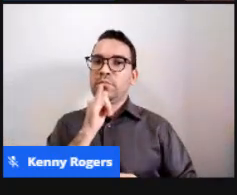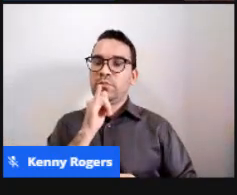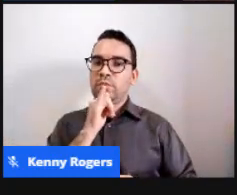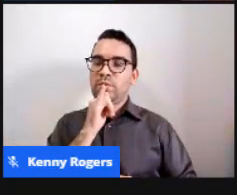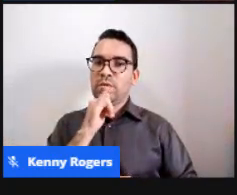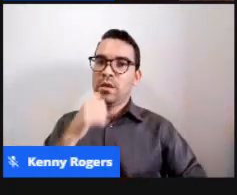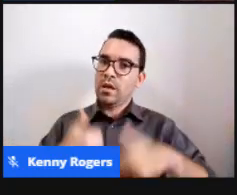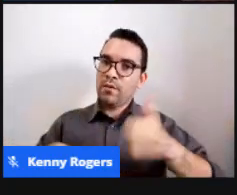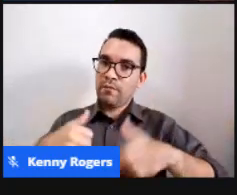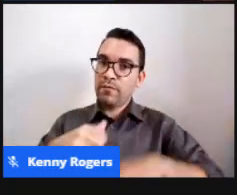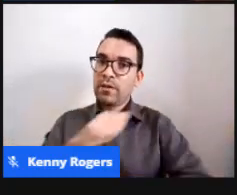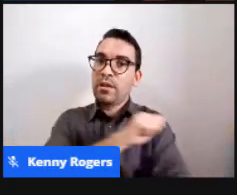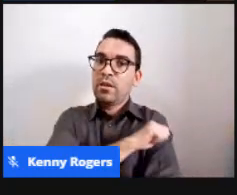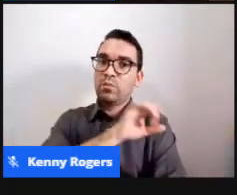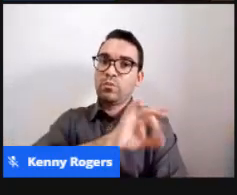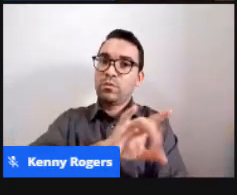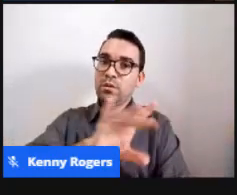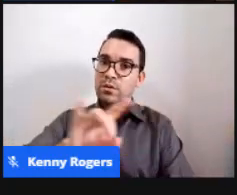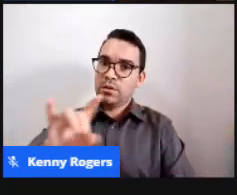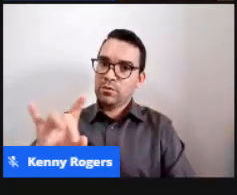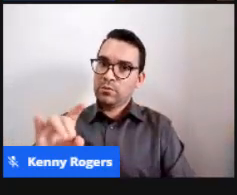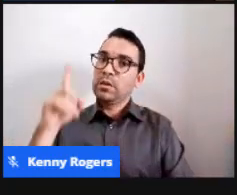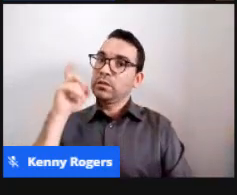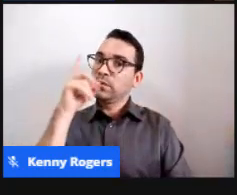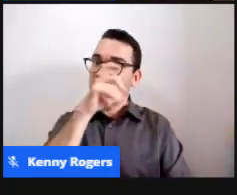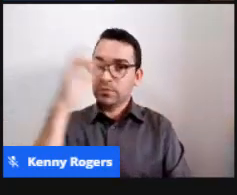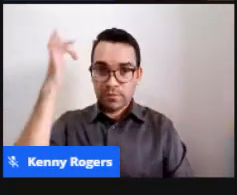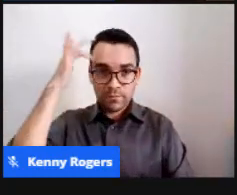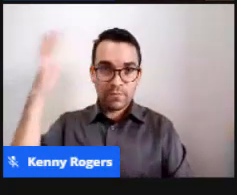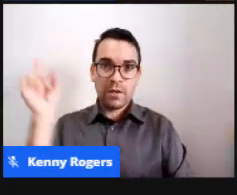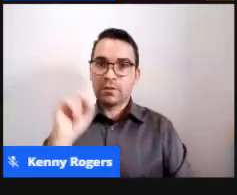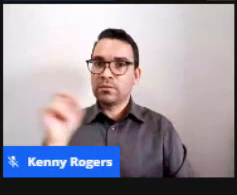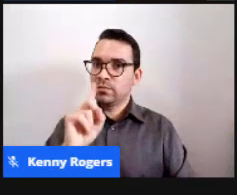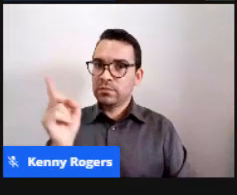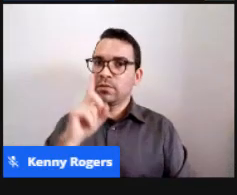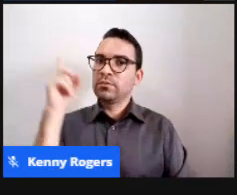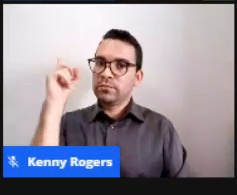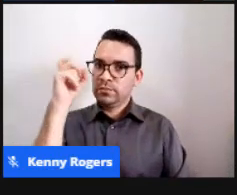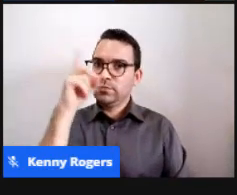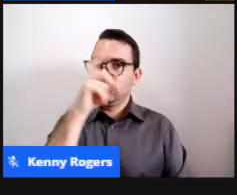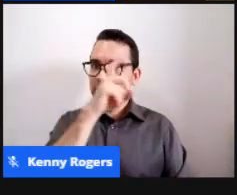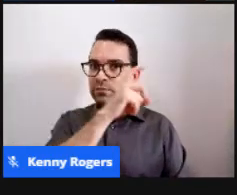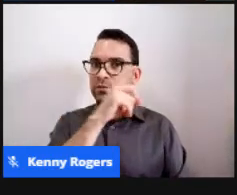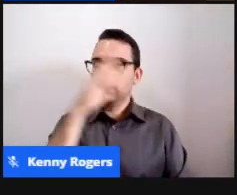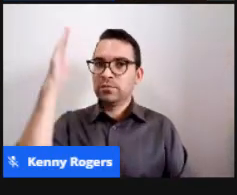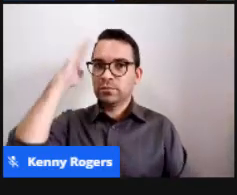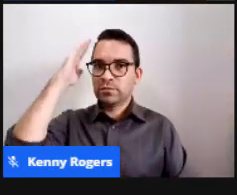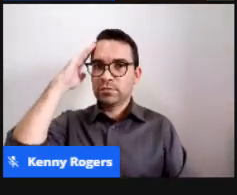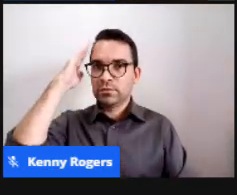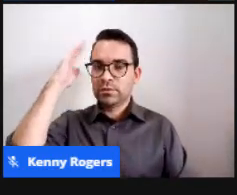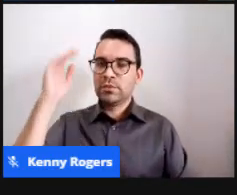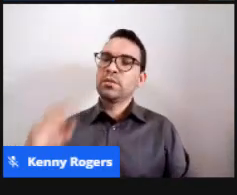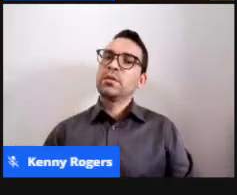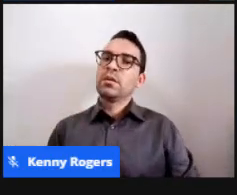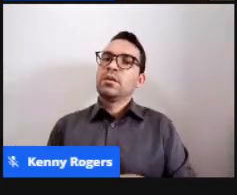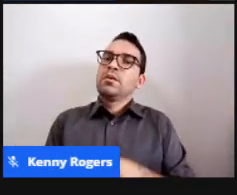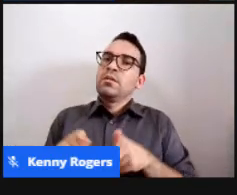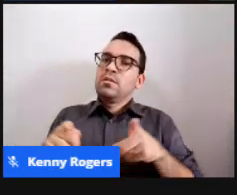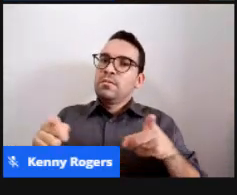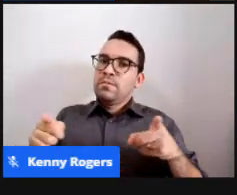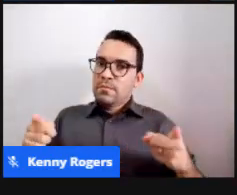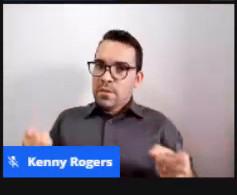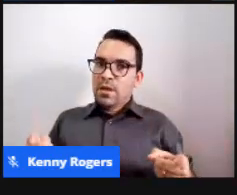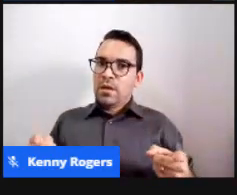mais trabalho? É lógico que dá. Ixi, como dá trabalho, eu tenho certeza de como isso não é fácil